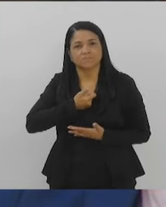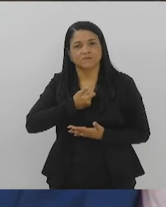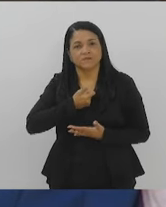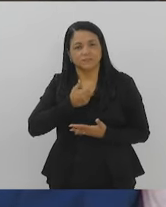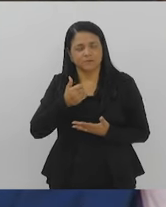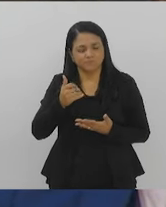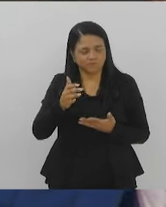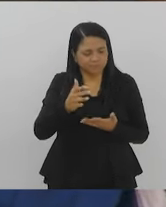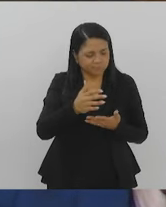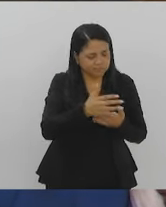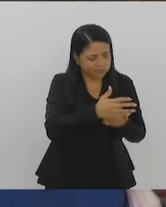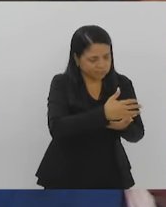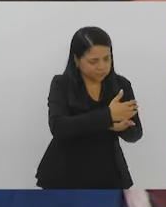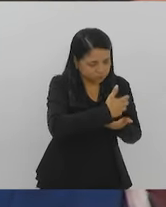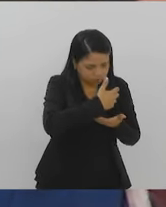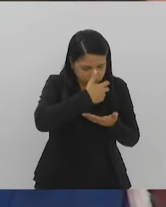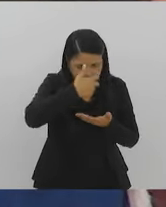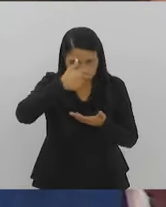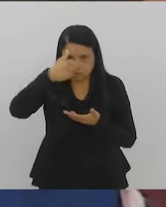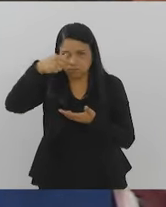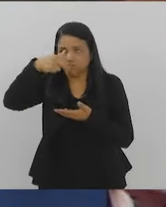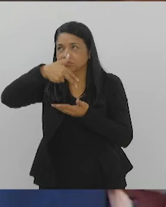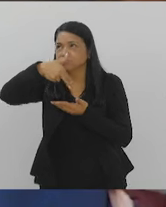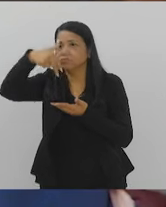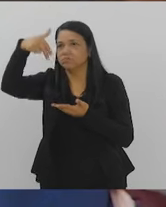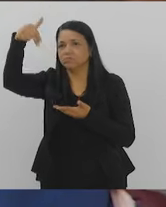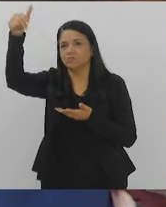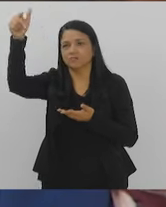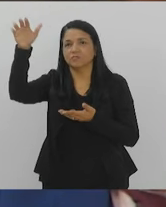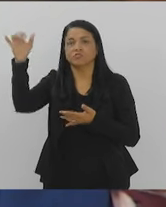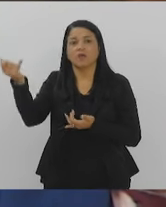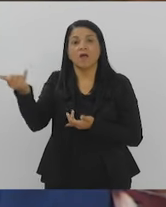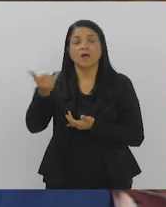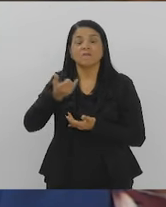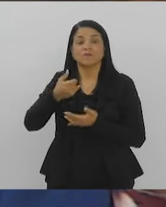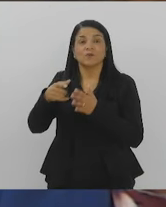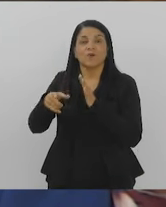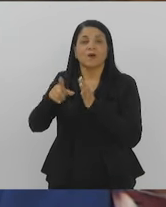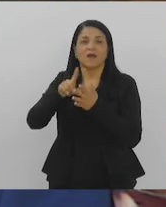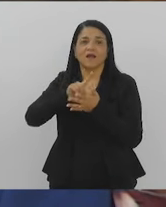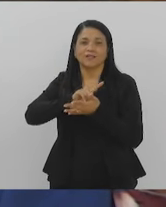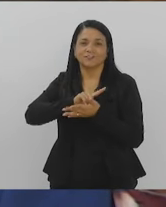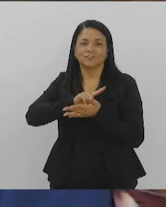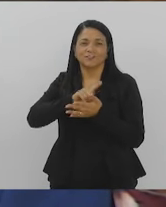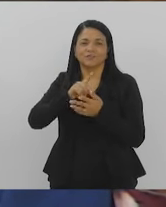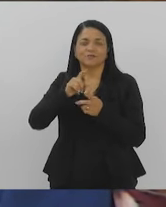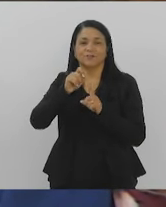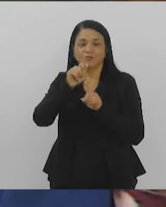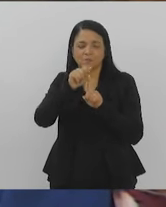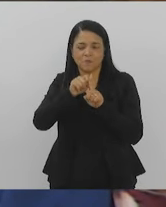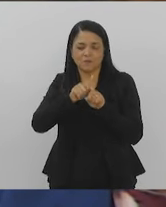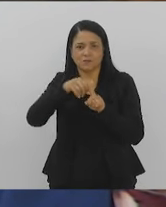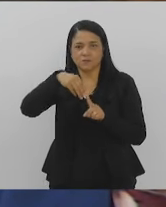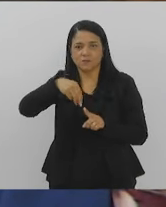antes. Aliás, já tinha me avisado isto desde março do ano